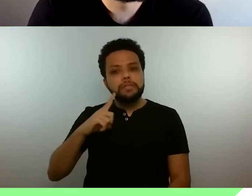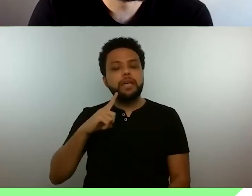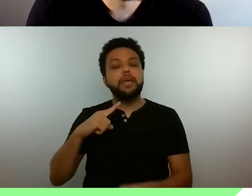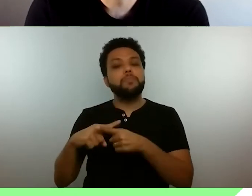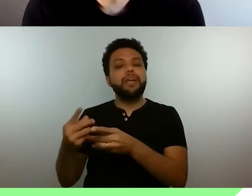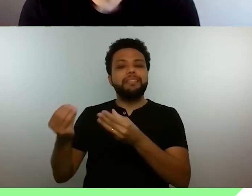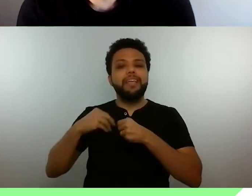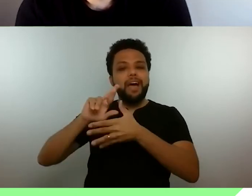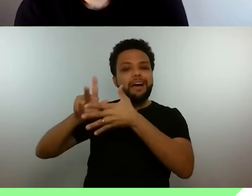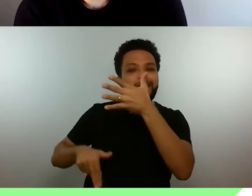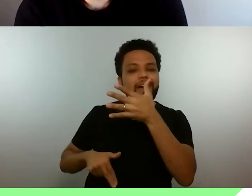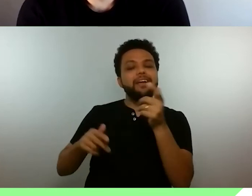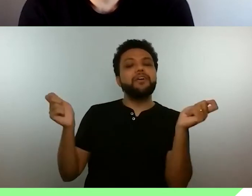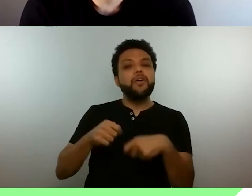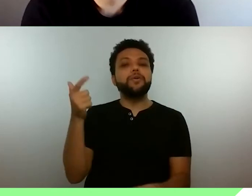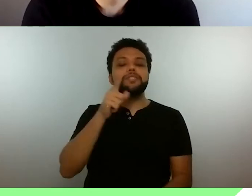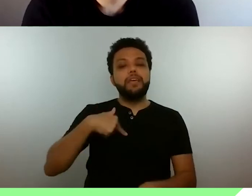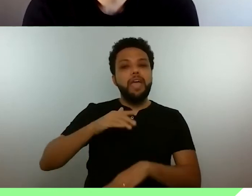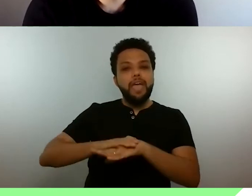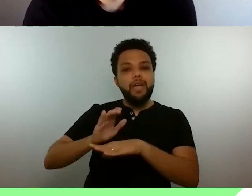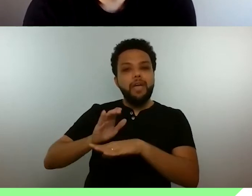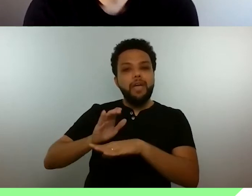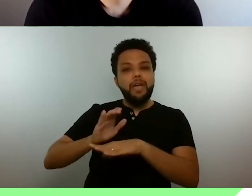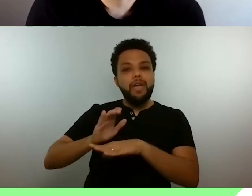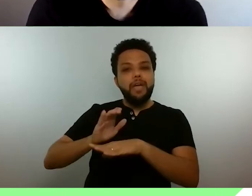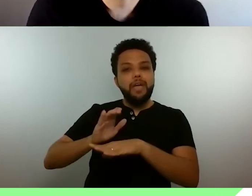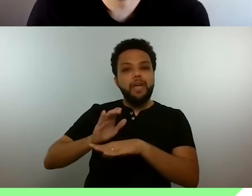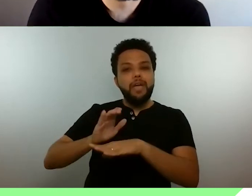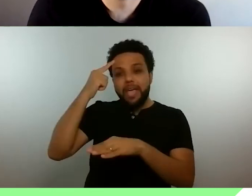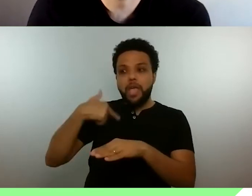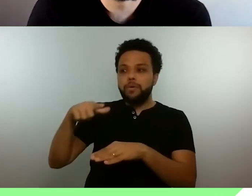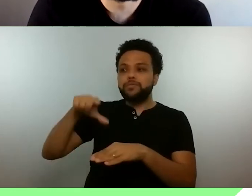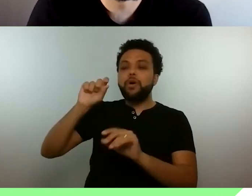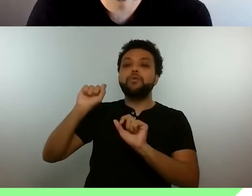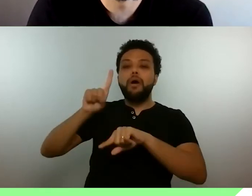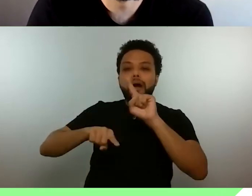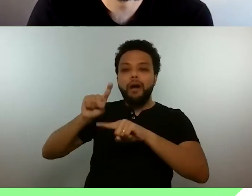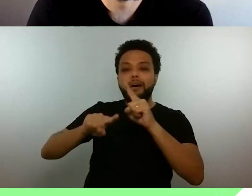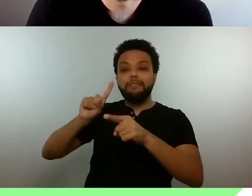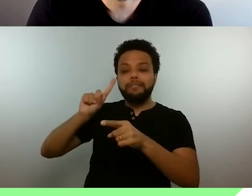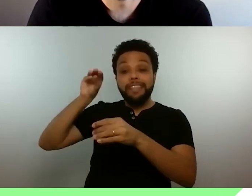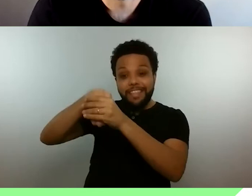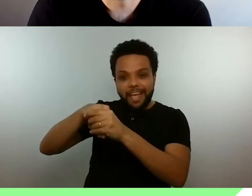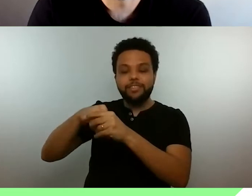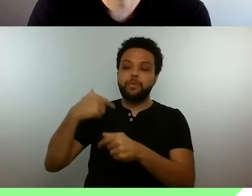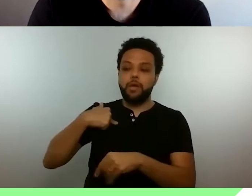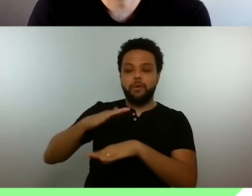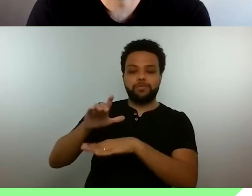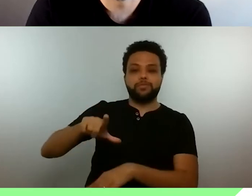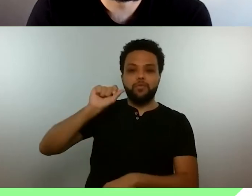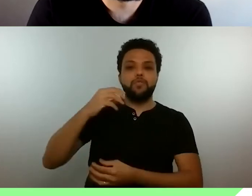você personalizar a sua interface. Você escolhe quais ferramentas você quer usar, quais você quer à